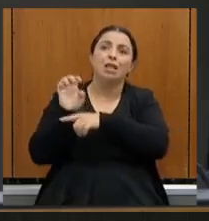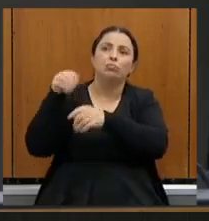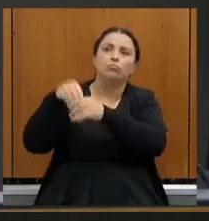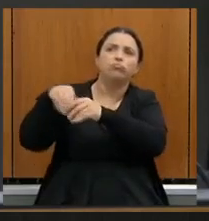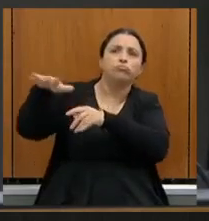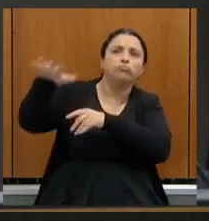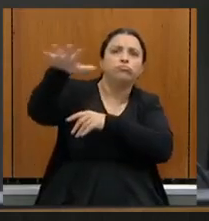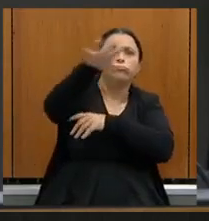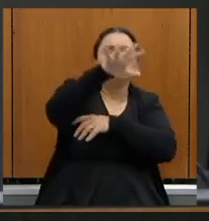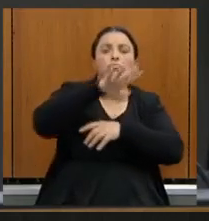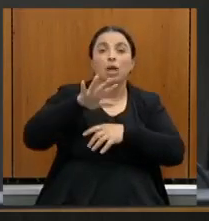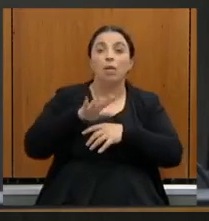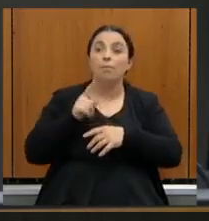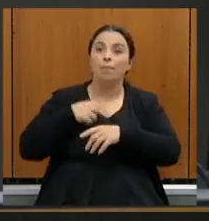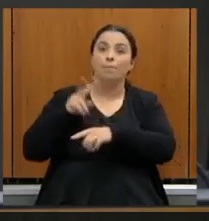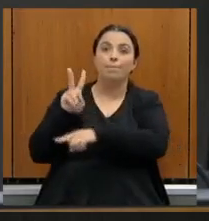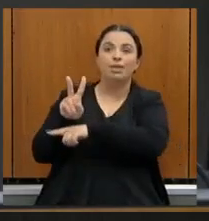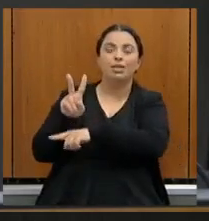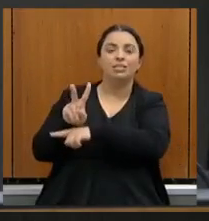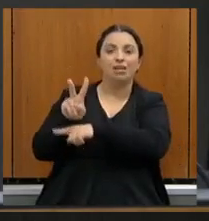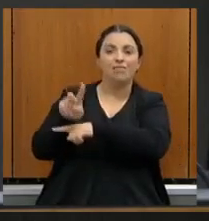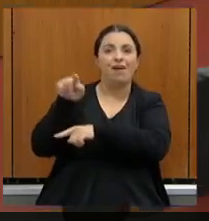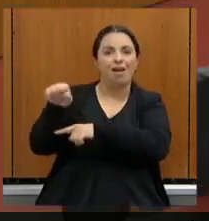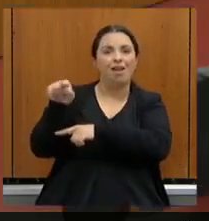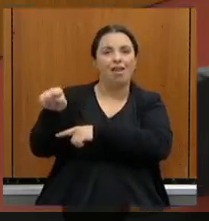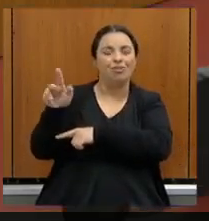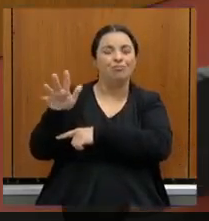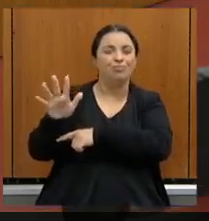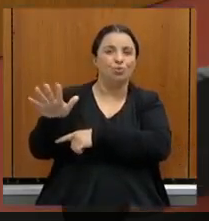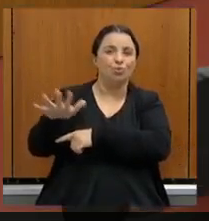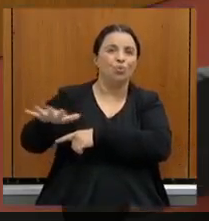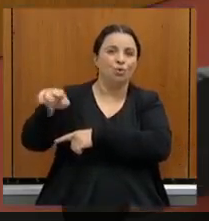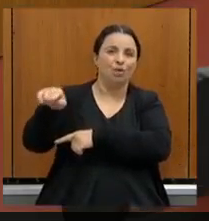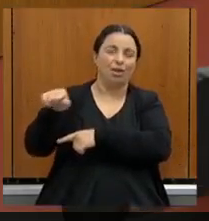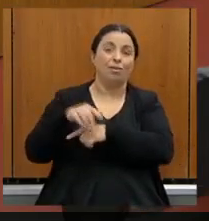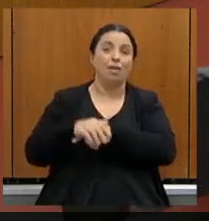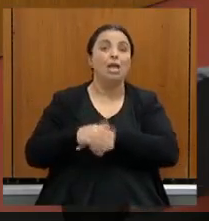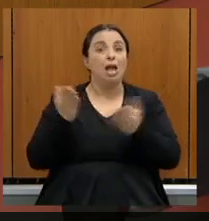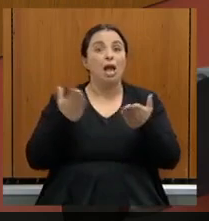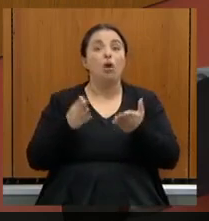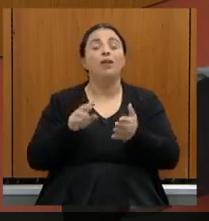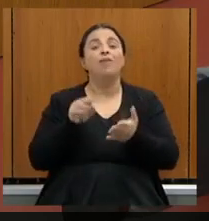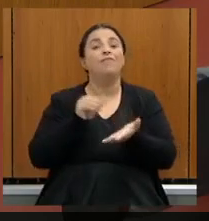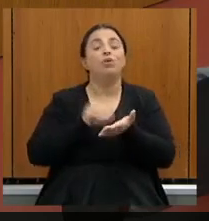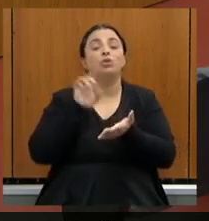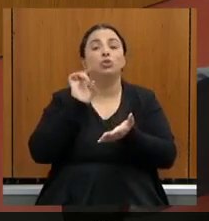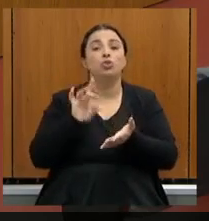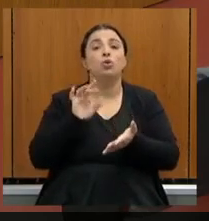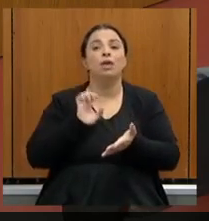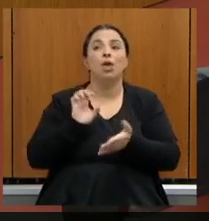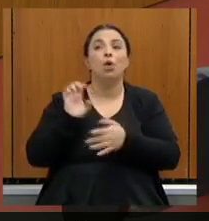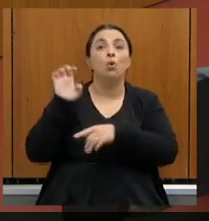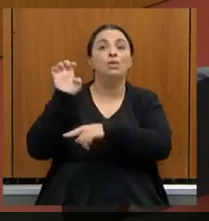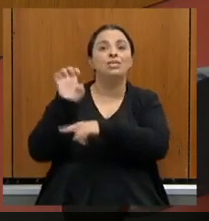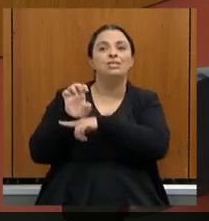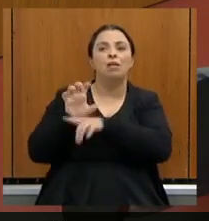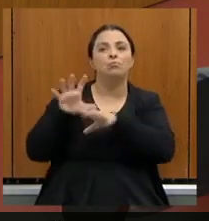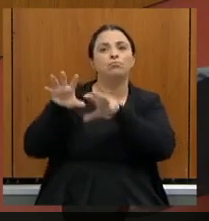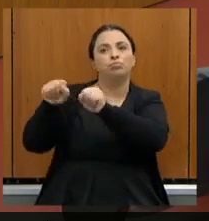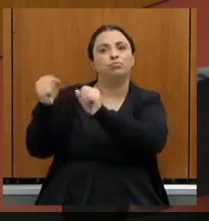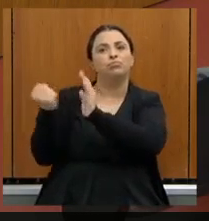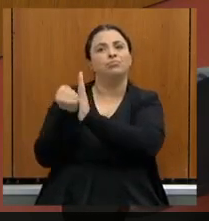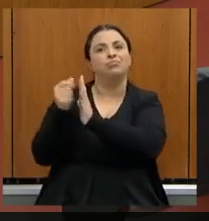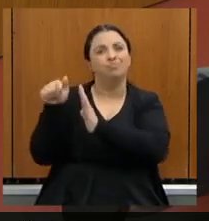preservação da nossa Serra do Curral e a etapa que nos falta agora é o tombamento estadual. Então, são essas as